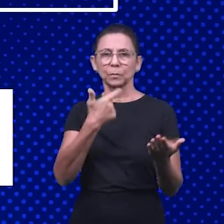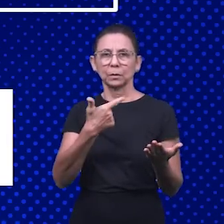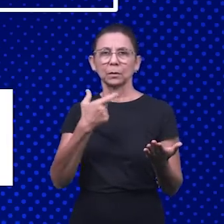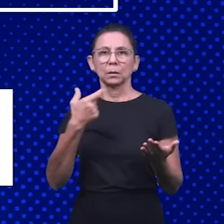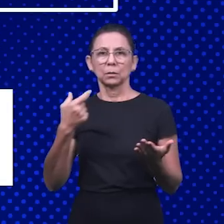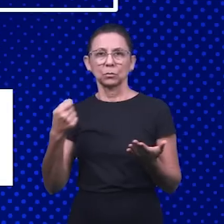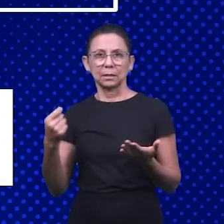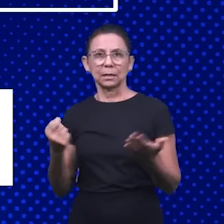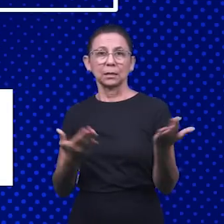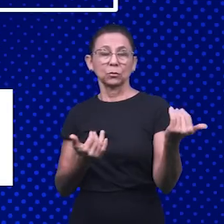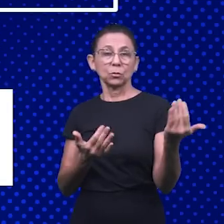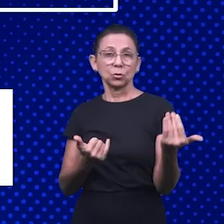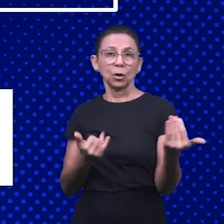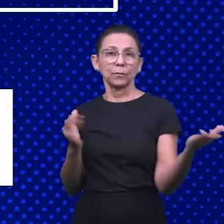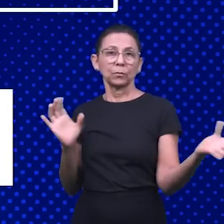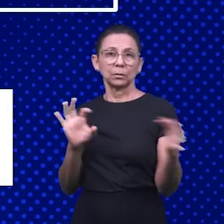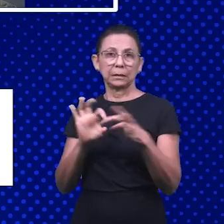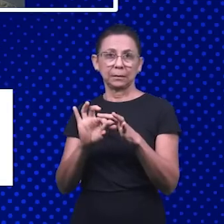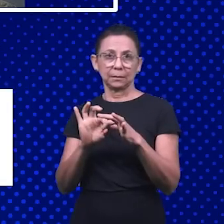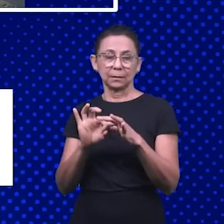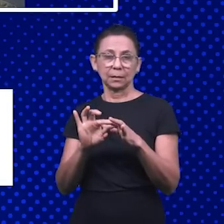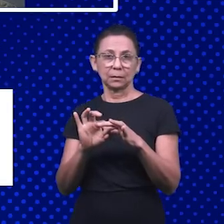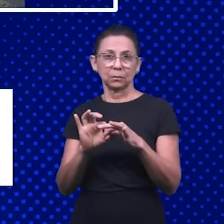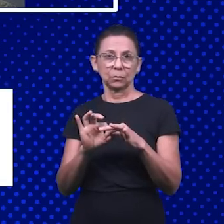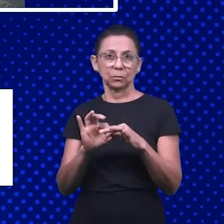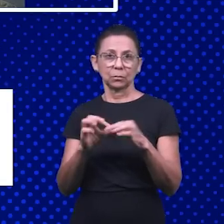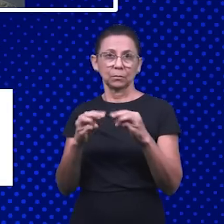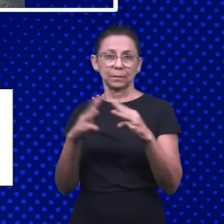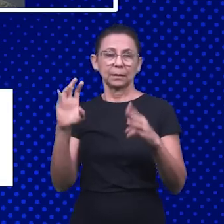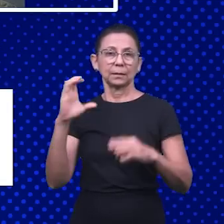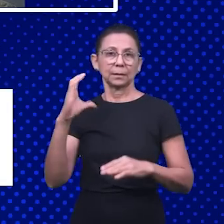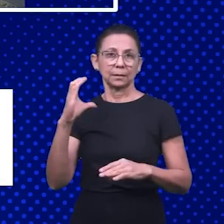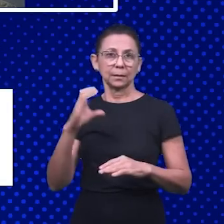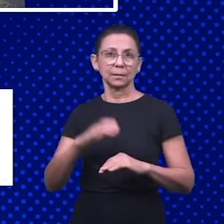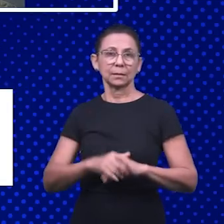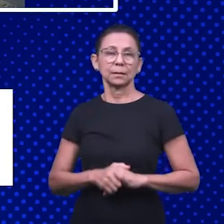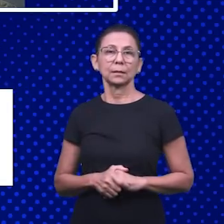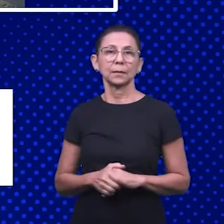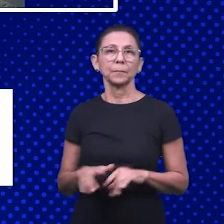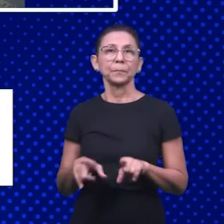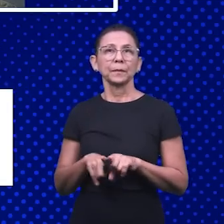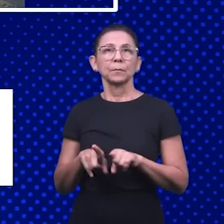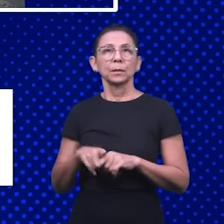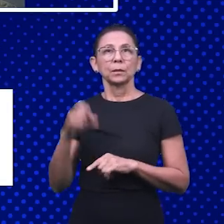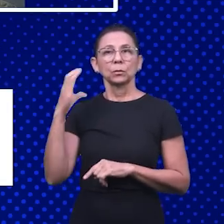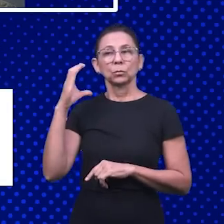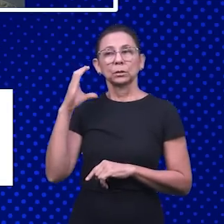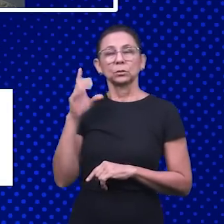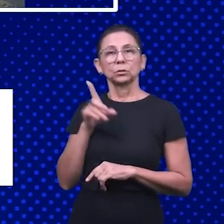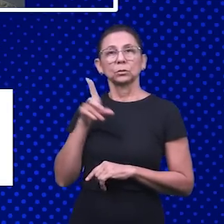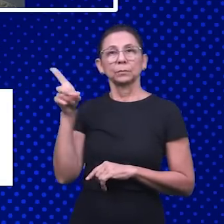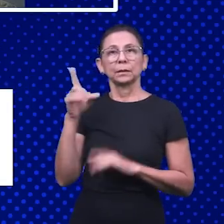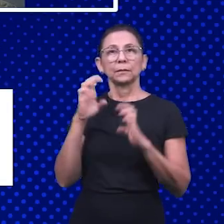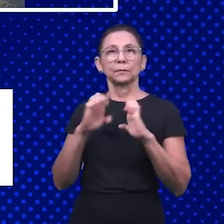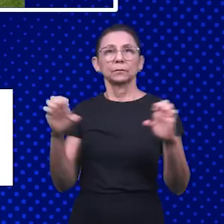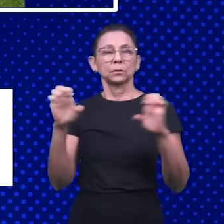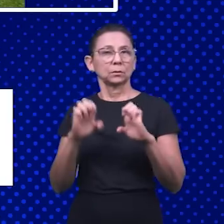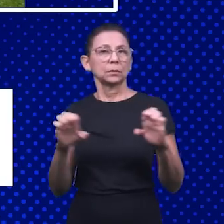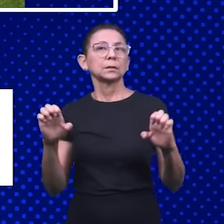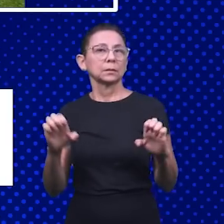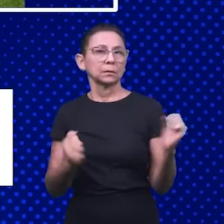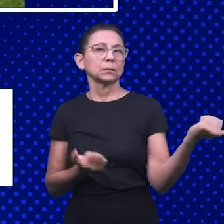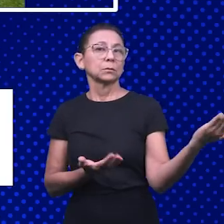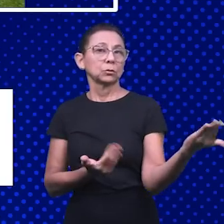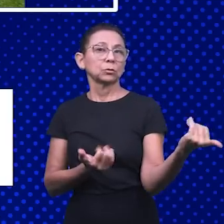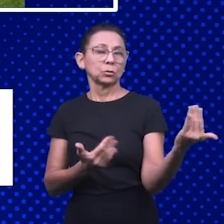juntamente com Cariacica. Ainda na cidade de Curitiba, no bairro Aú, o pastor Nilton enviou fotos da evangelização realizada